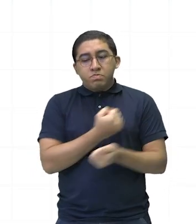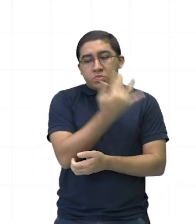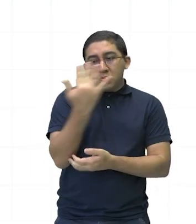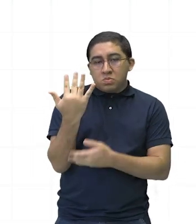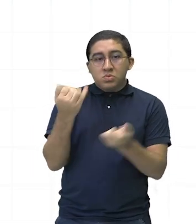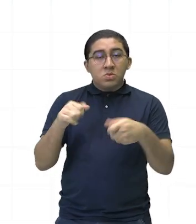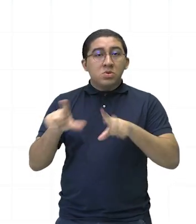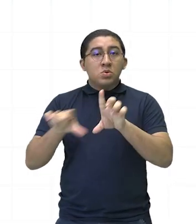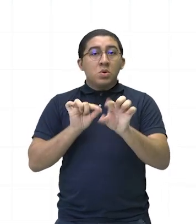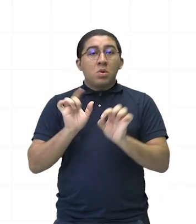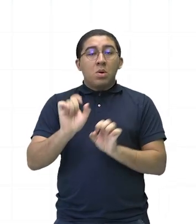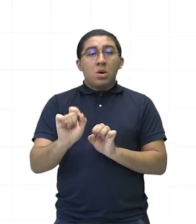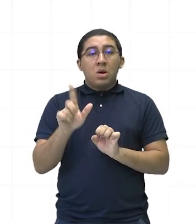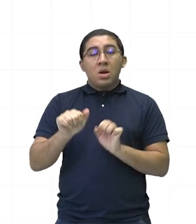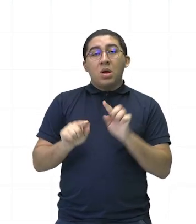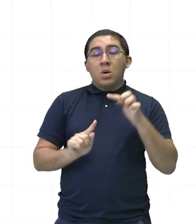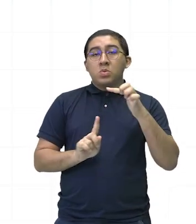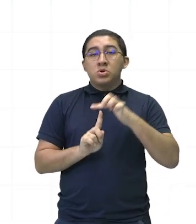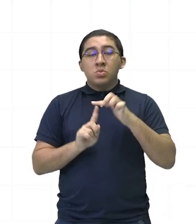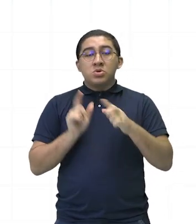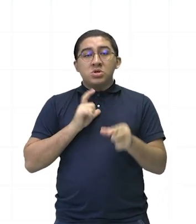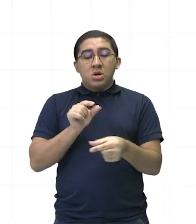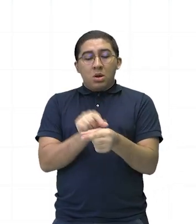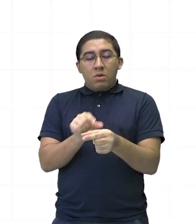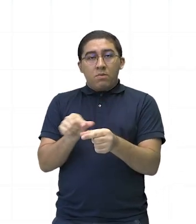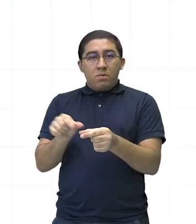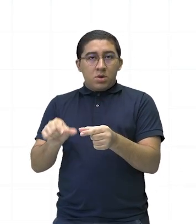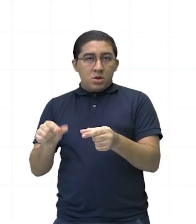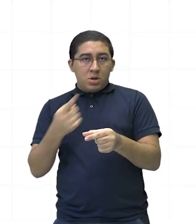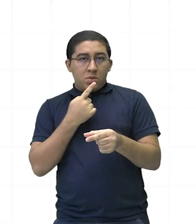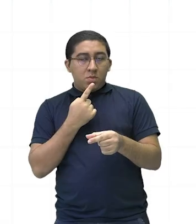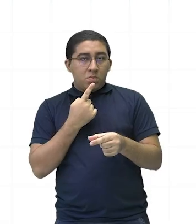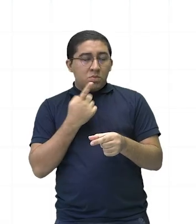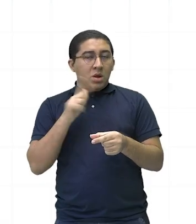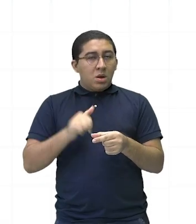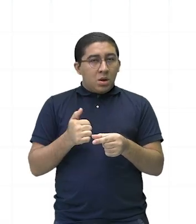que no caso foi uma espécie de ervilha. E